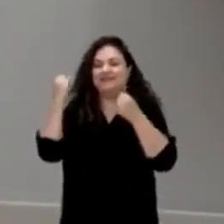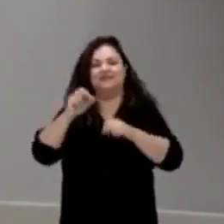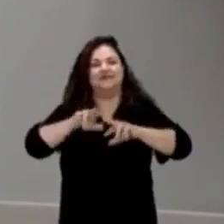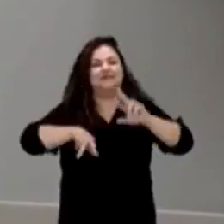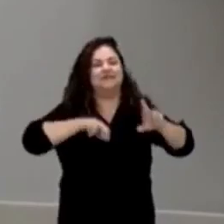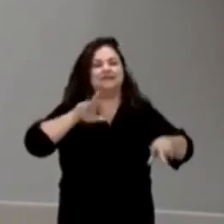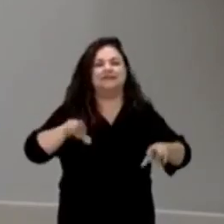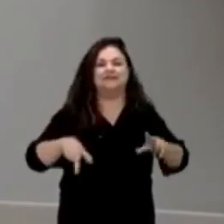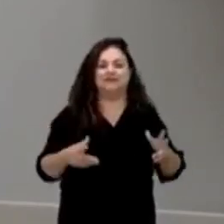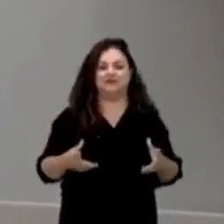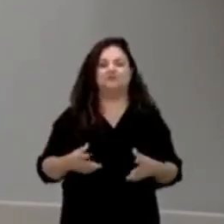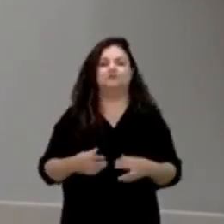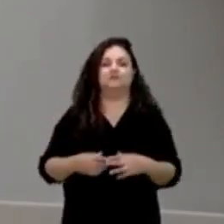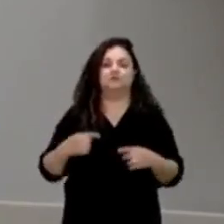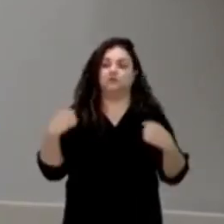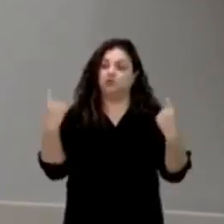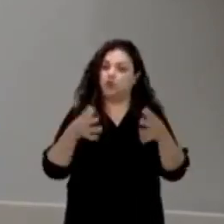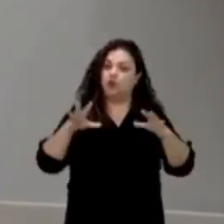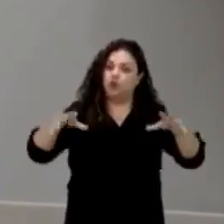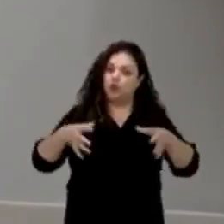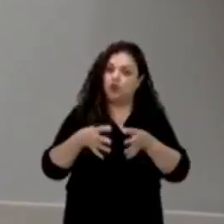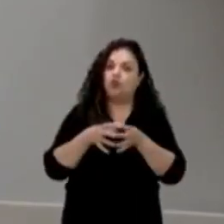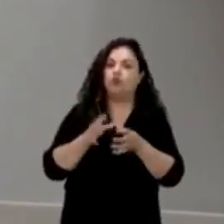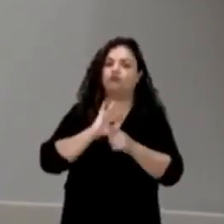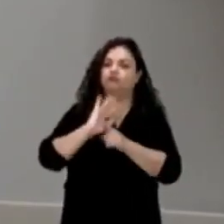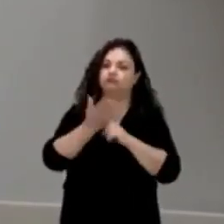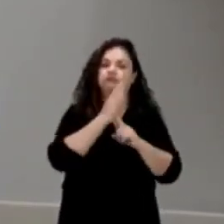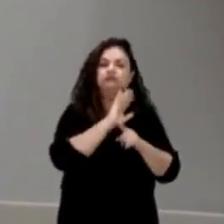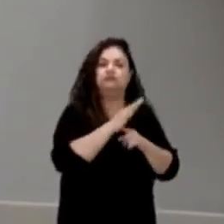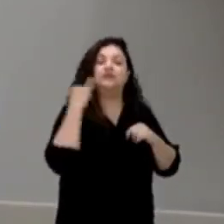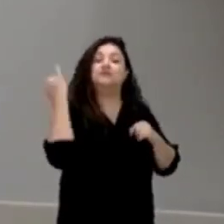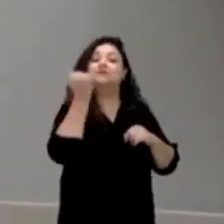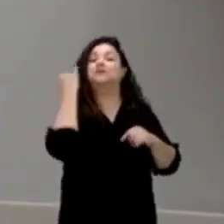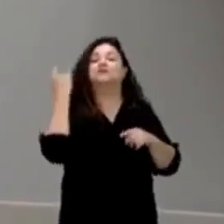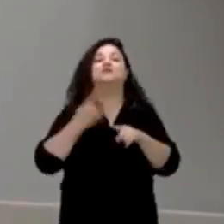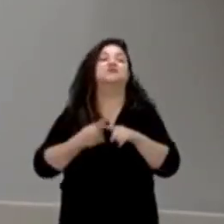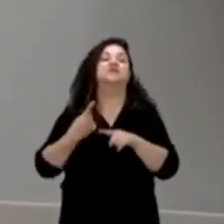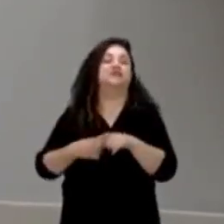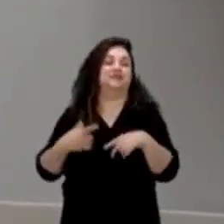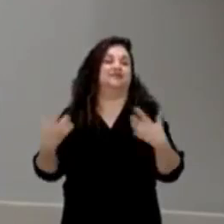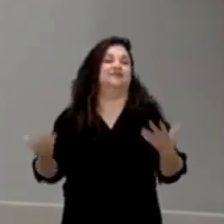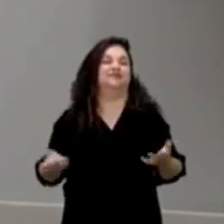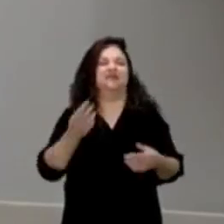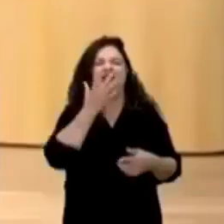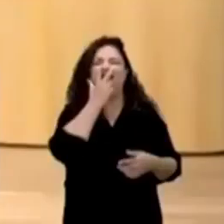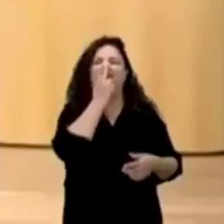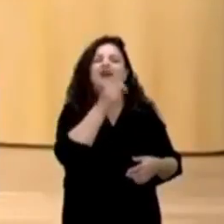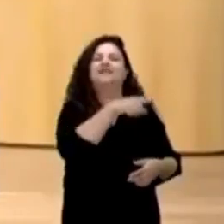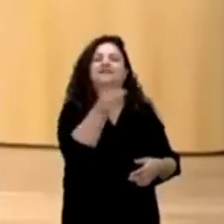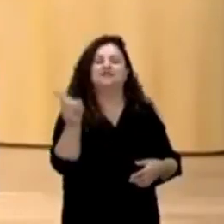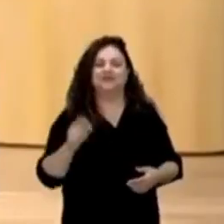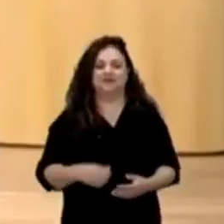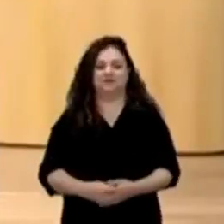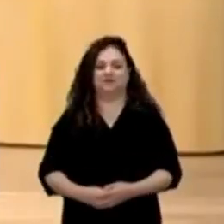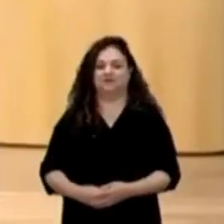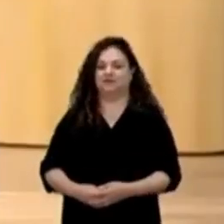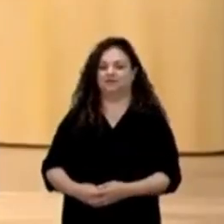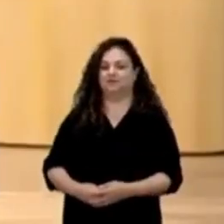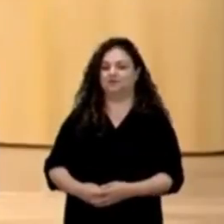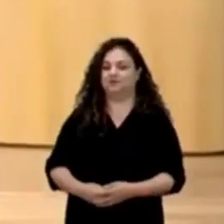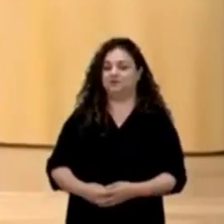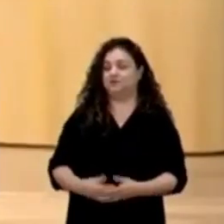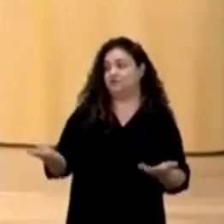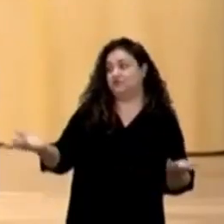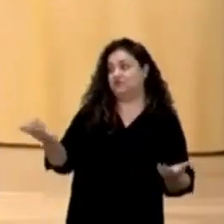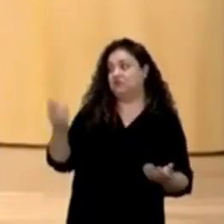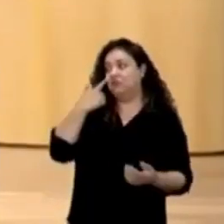As pessoas que foram envolvidas, né? Por que que é importante celebrar? O que que vocês acham, gente? Bom, eu vou jogar para os convidados